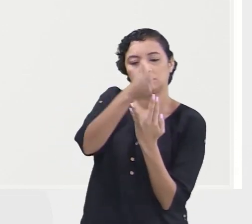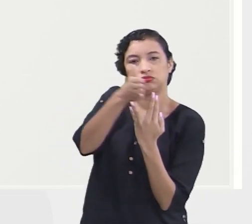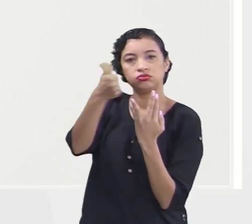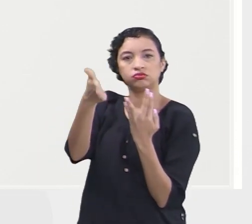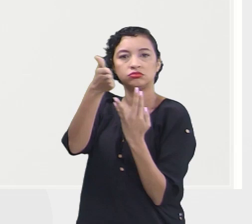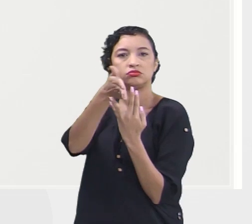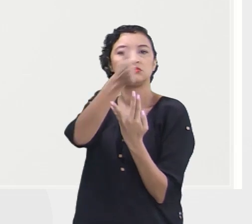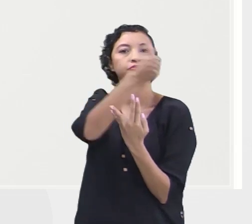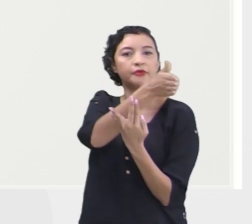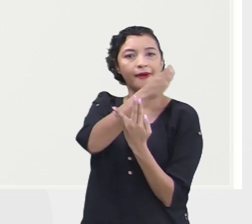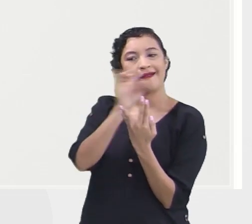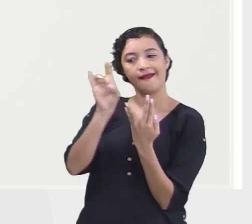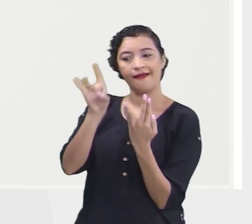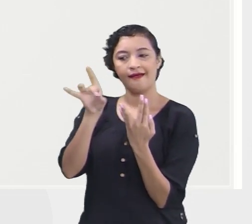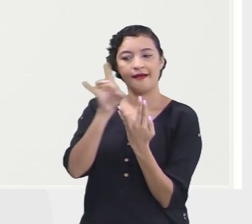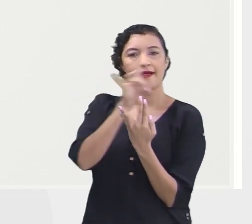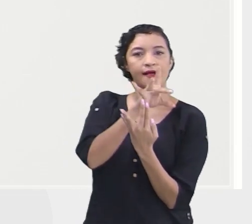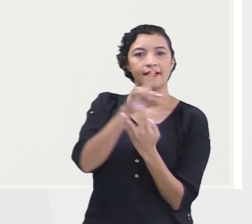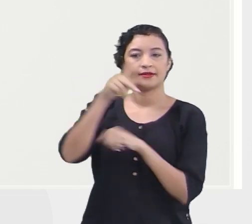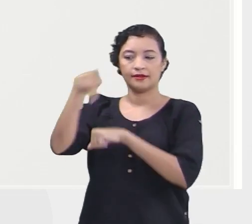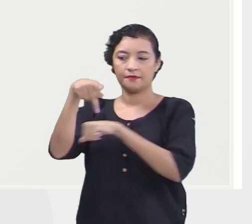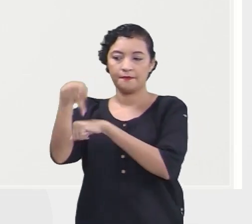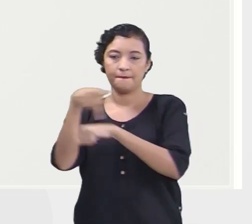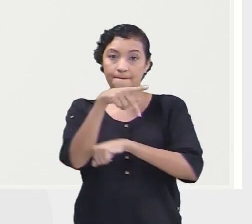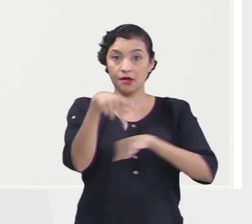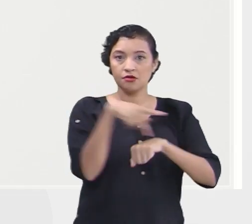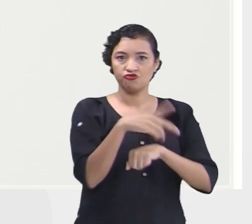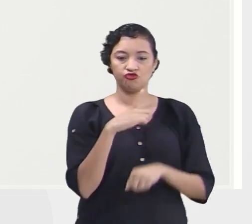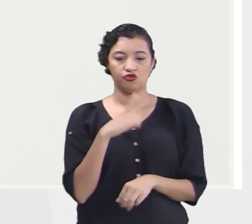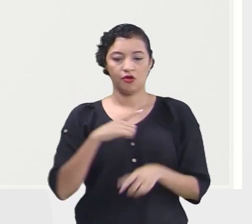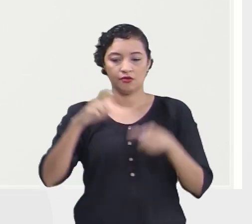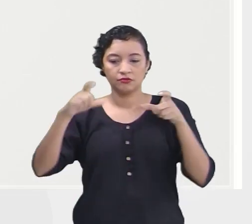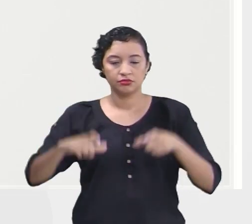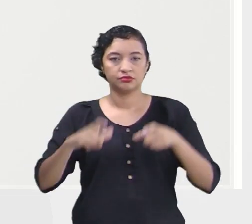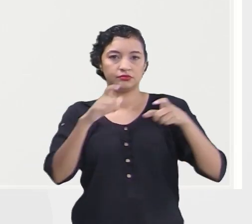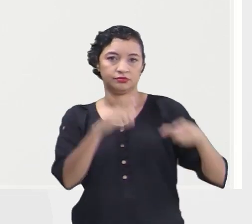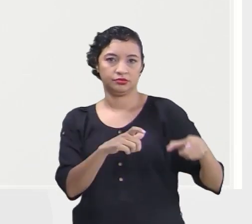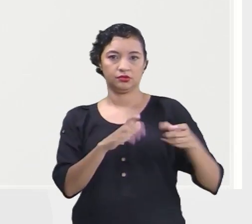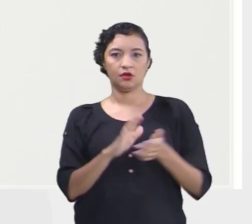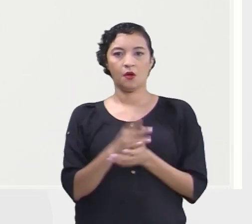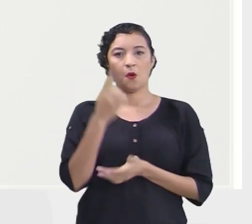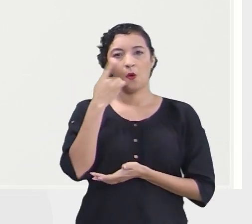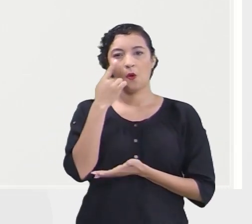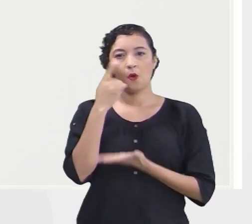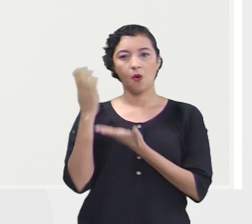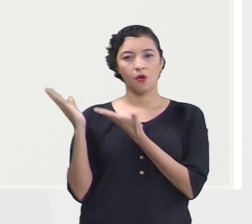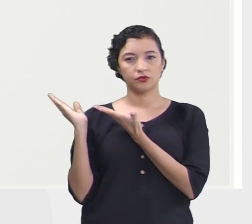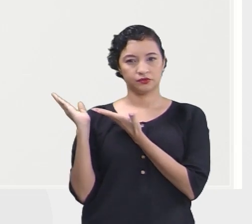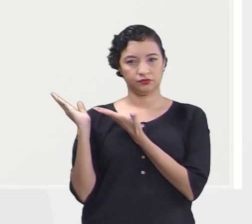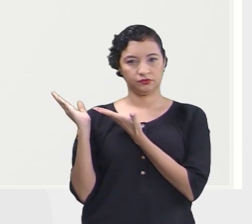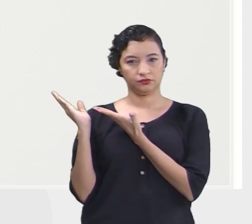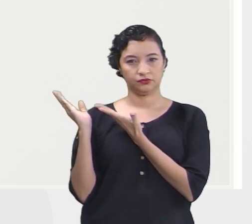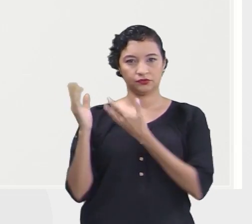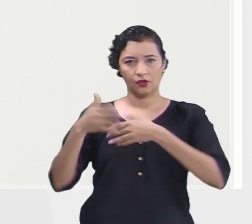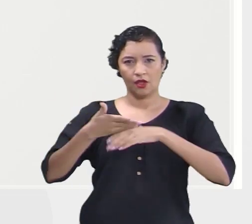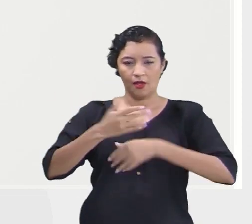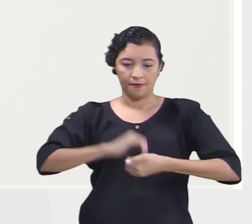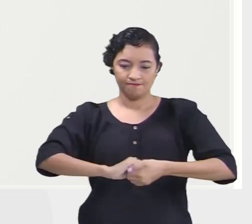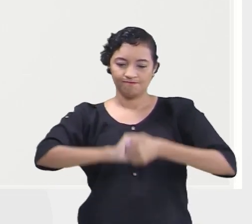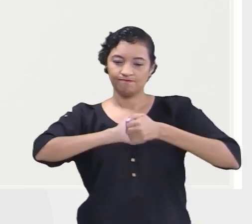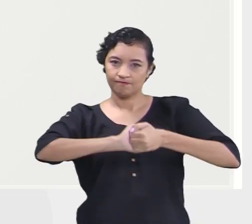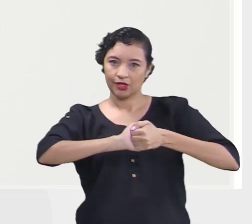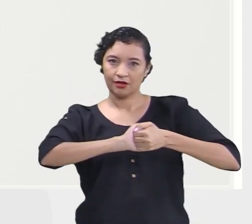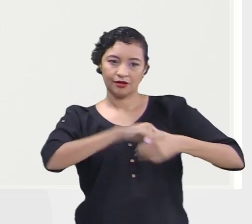conhecido como o Tratado de Tordesilhas. Olha as mãozinhas e olha a caravela. as mãozinhas representando um acordo e a